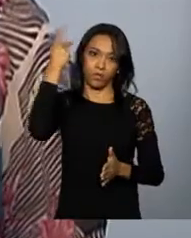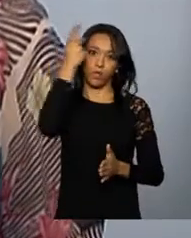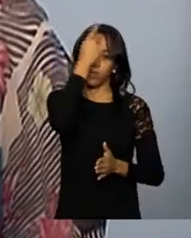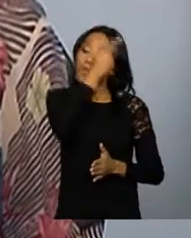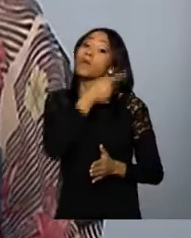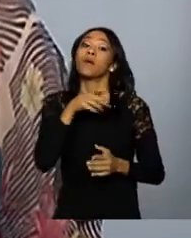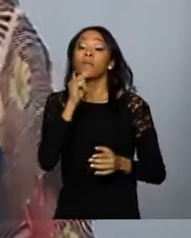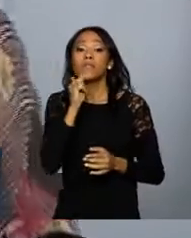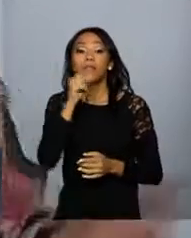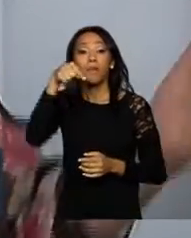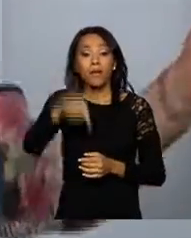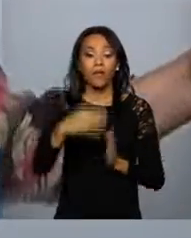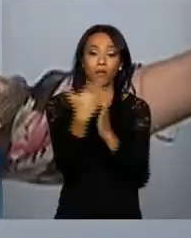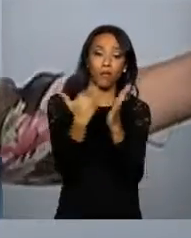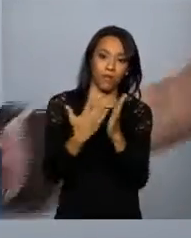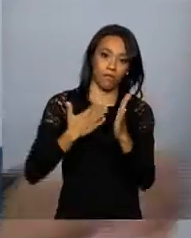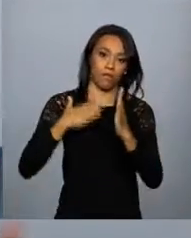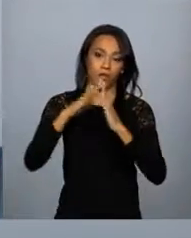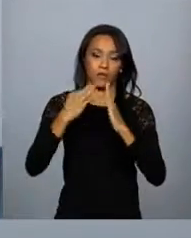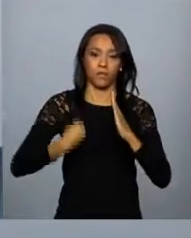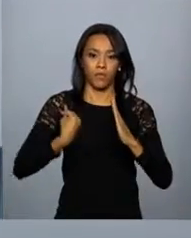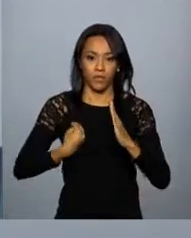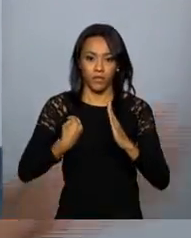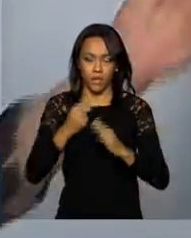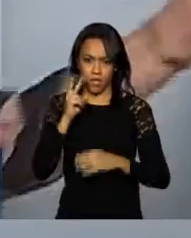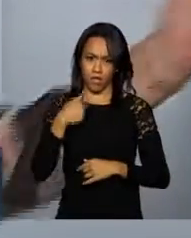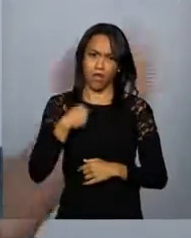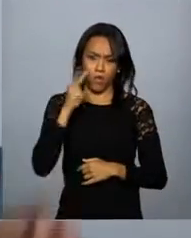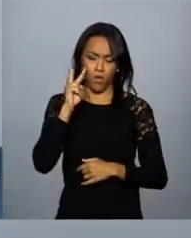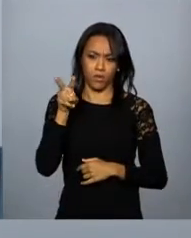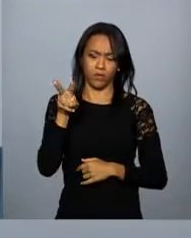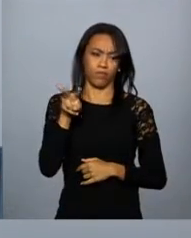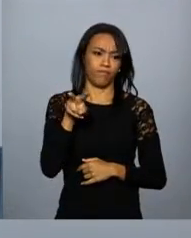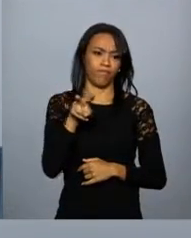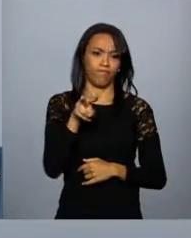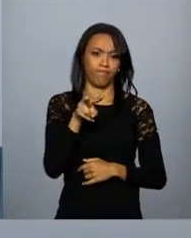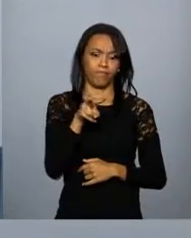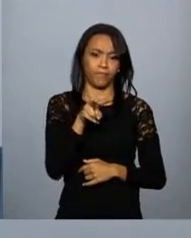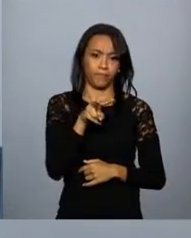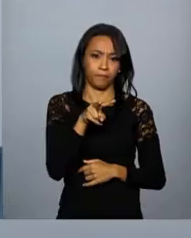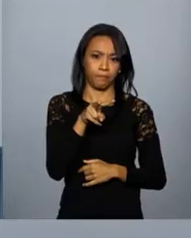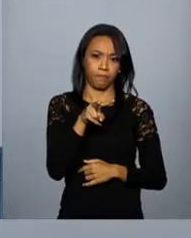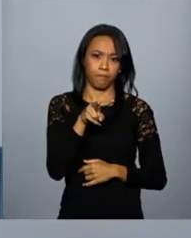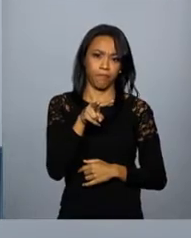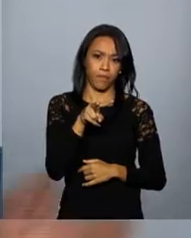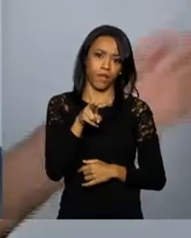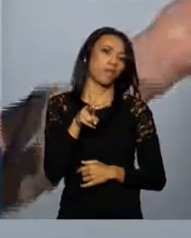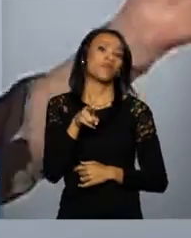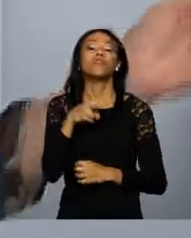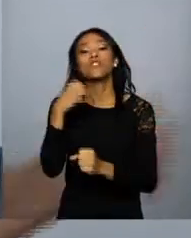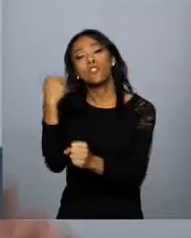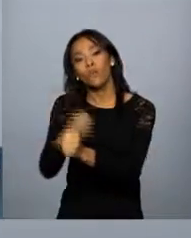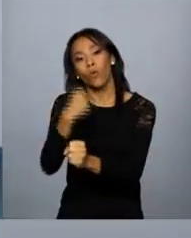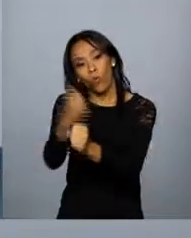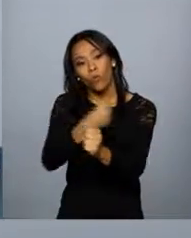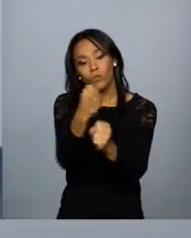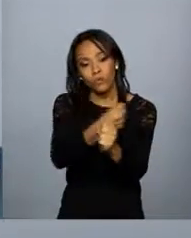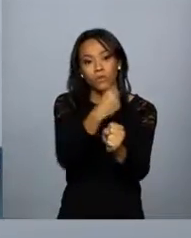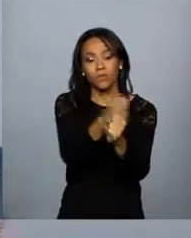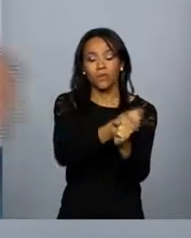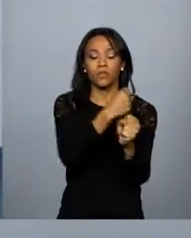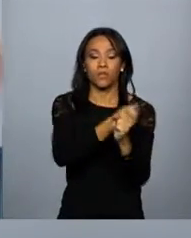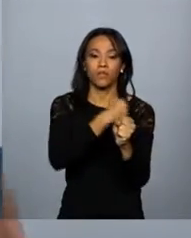Minha Casa Minha Vida, eu olhando o padrão construtivo aqui